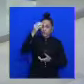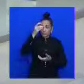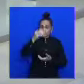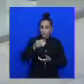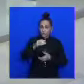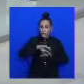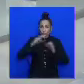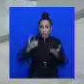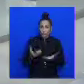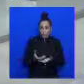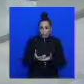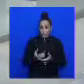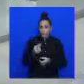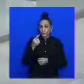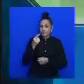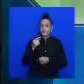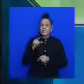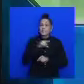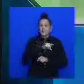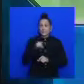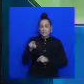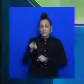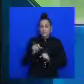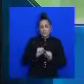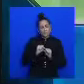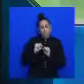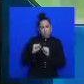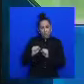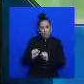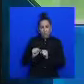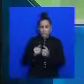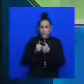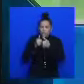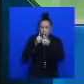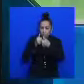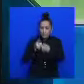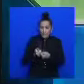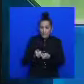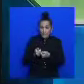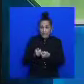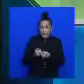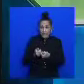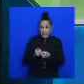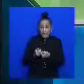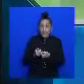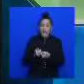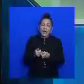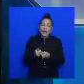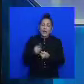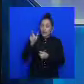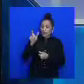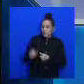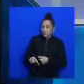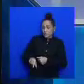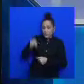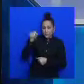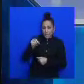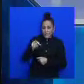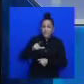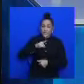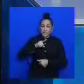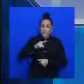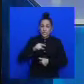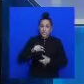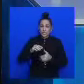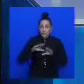nosso suporte superior. E para que você acompanhe exatamente a coluna que está sendo sorteada, nós